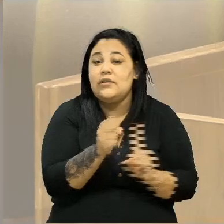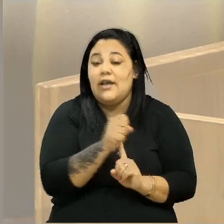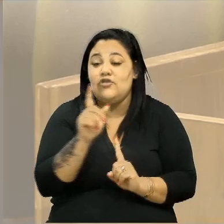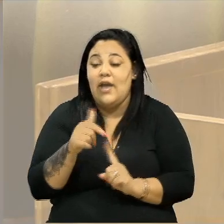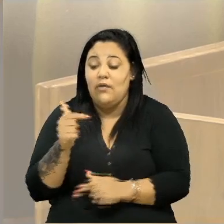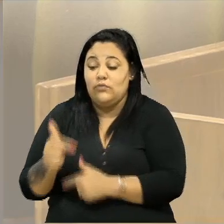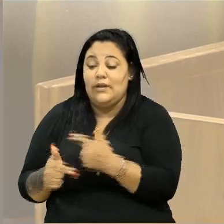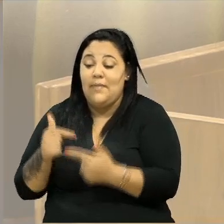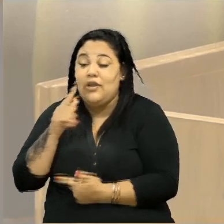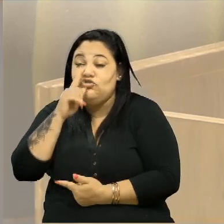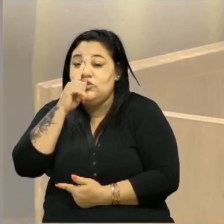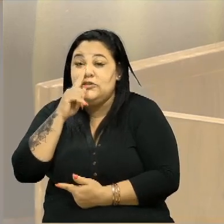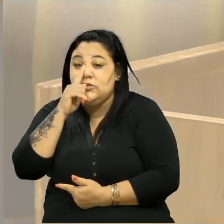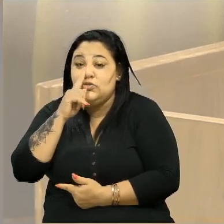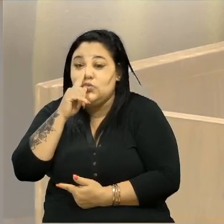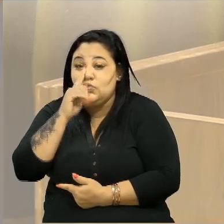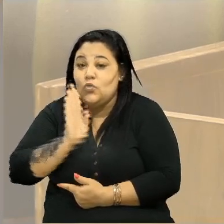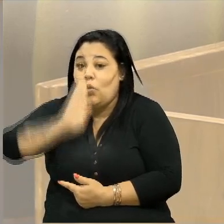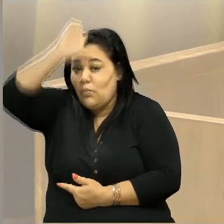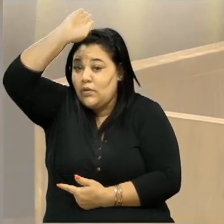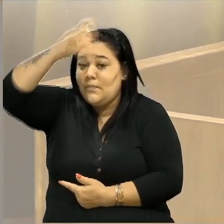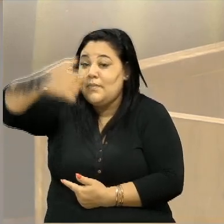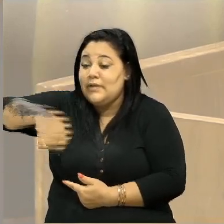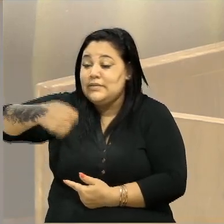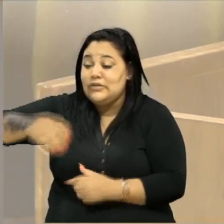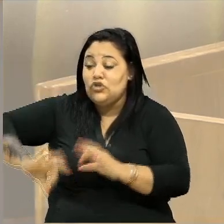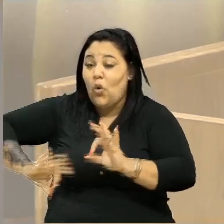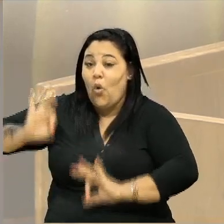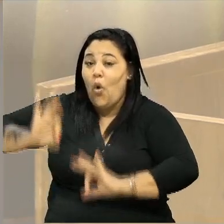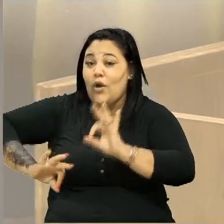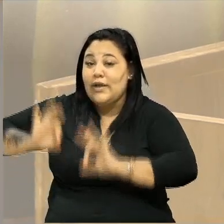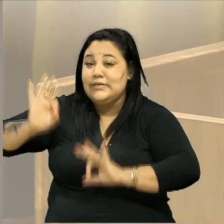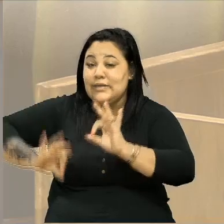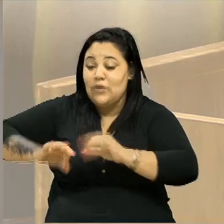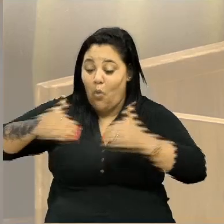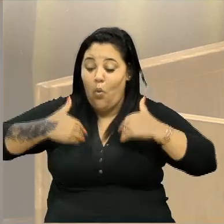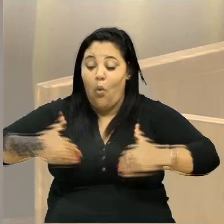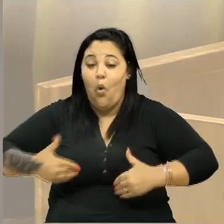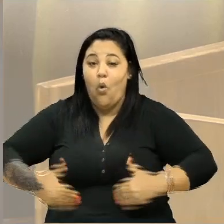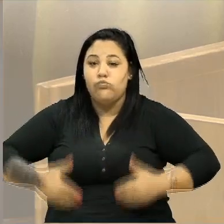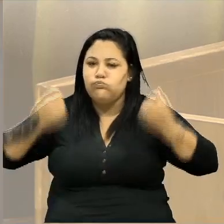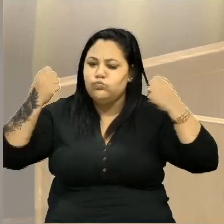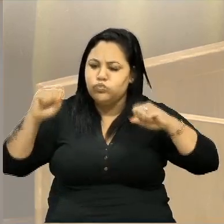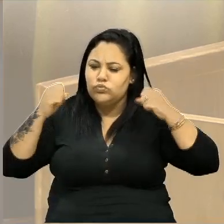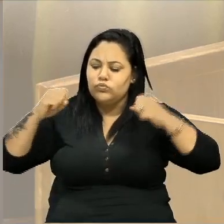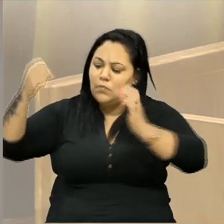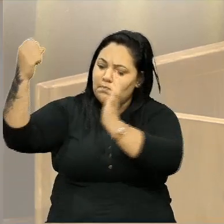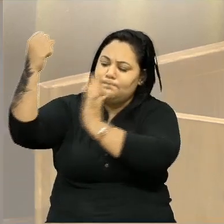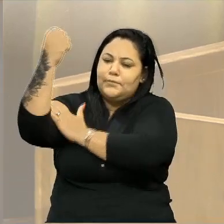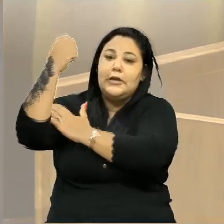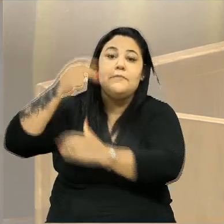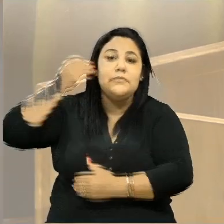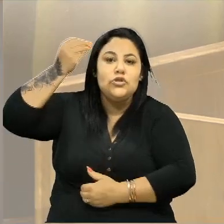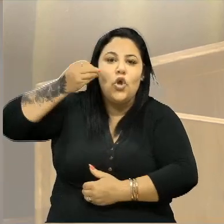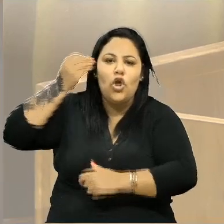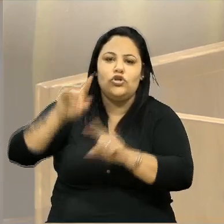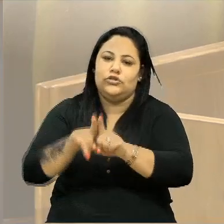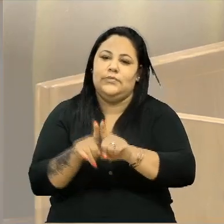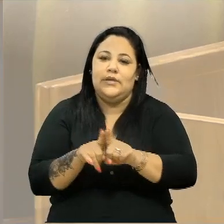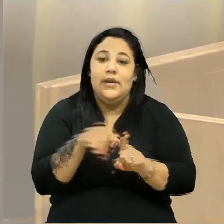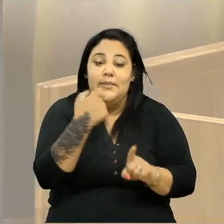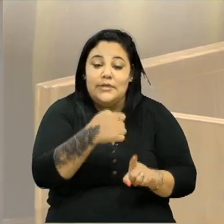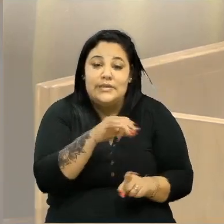de risco, que exige preparo técnico, preparo físico e preparo psicológico, que necessita de